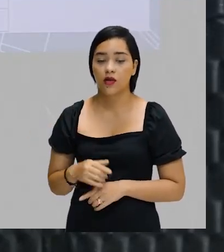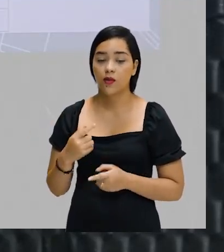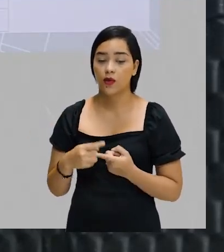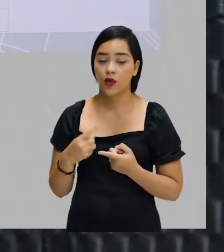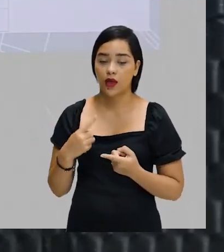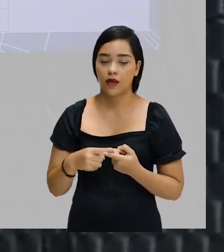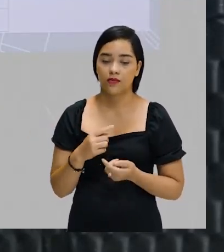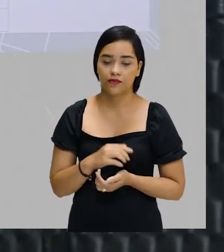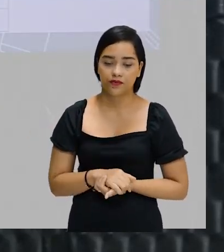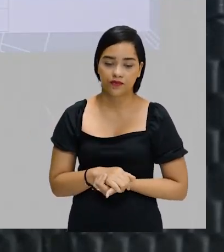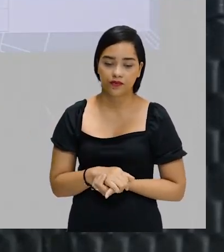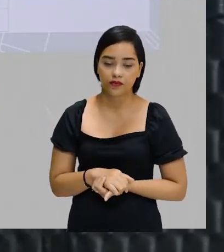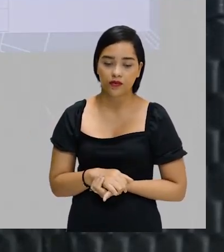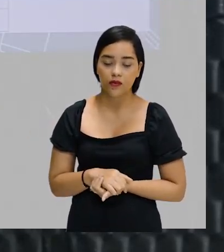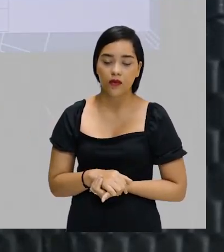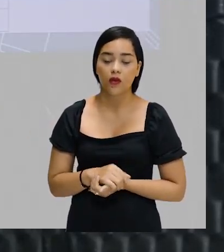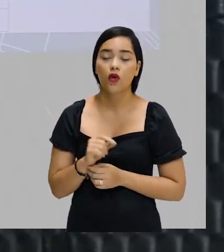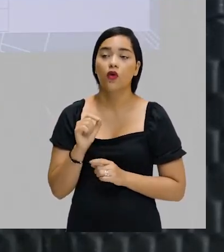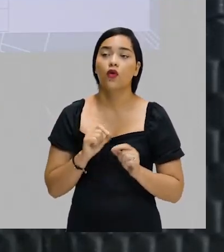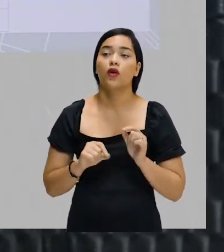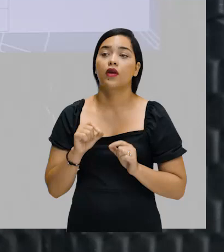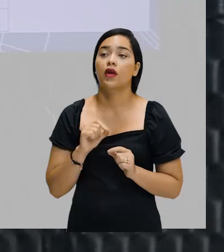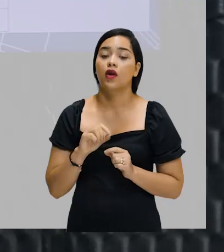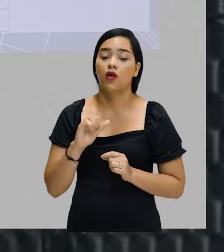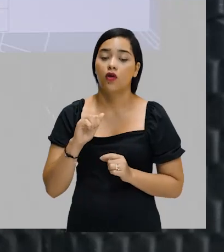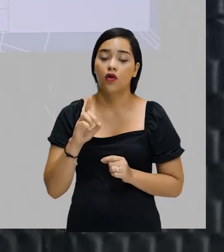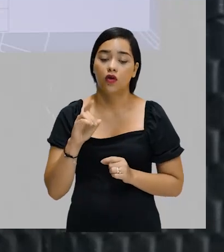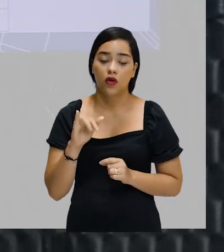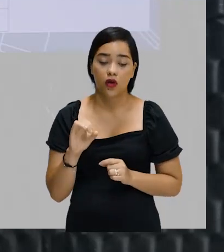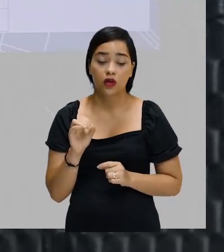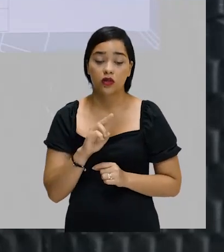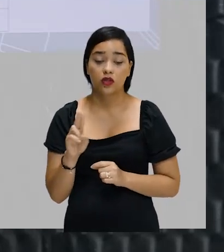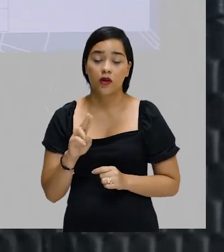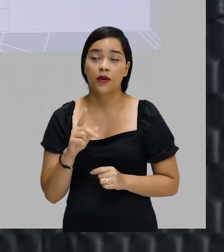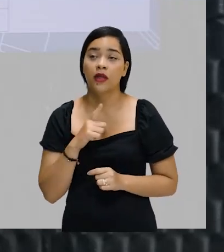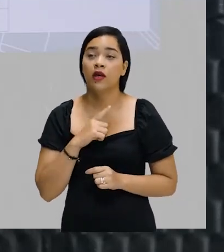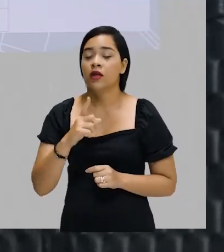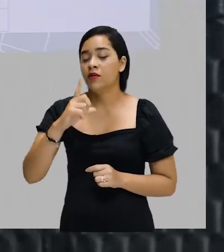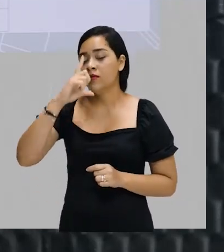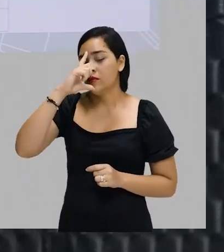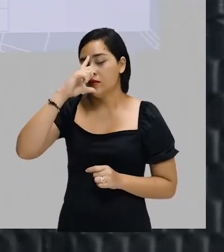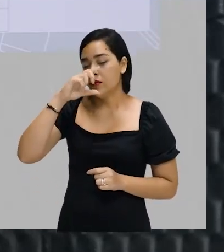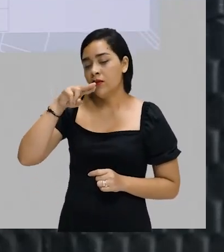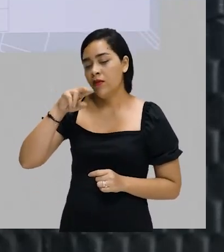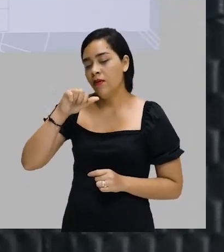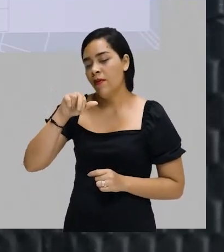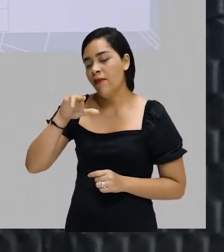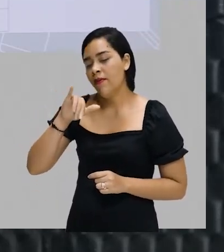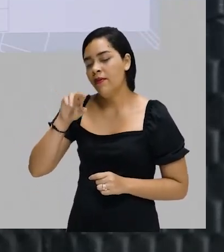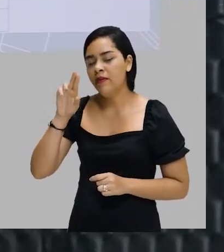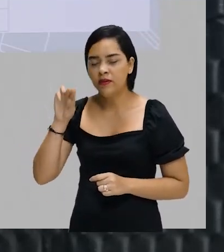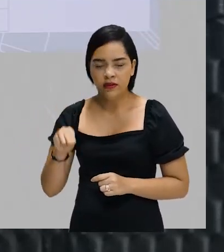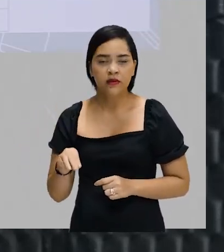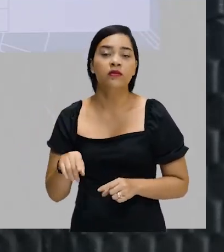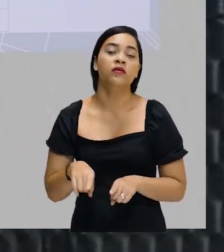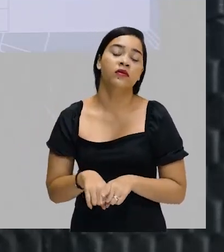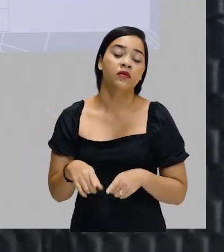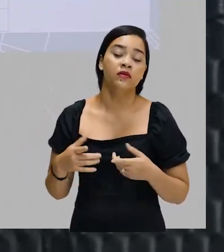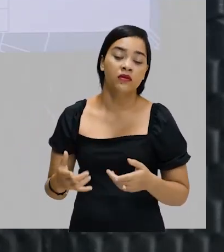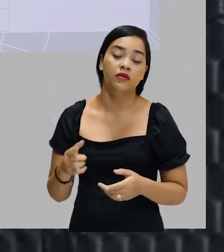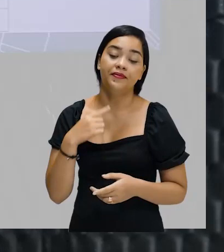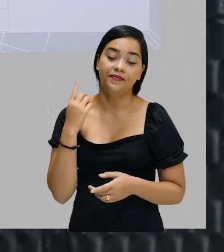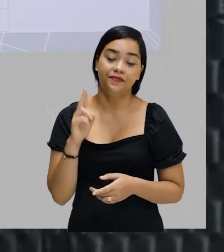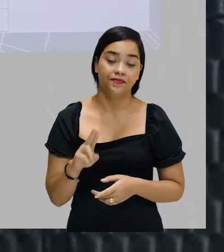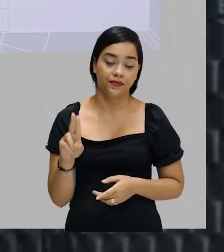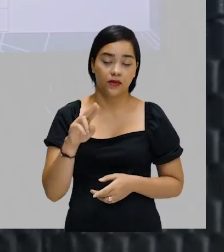quê? Porque o sódio, né, esse nome sódio ele vem do latim natrium. E aí, no caso, nós